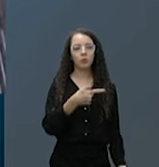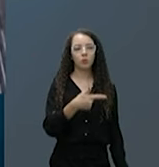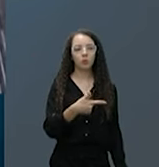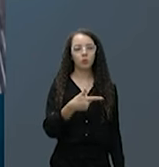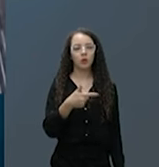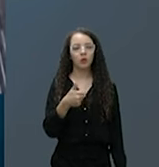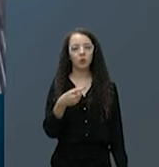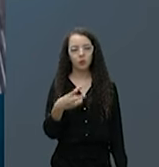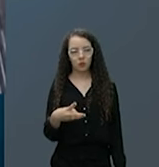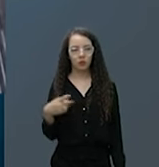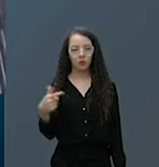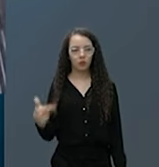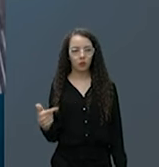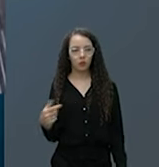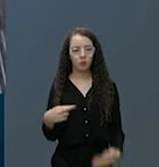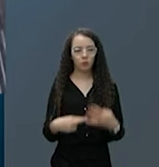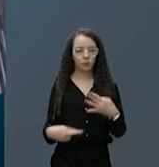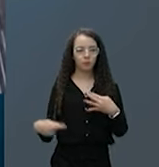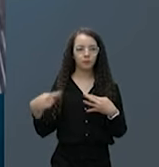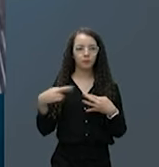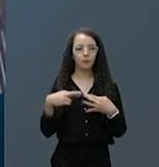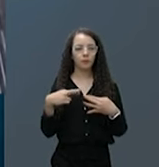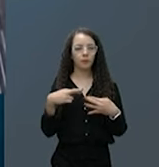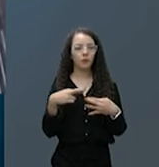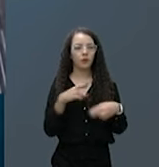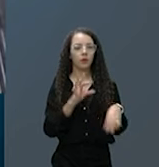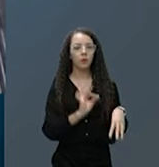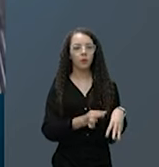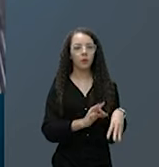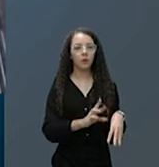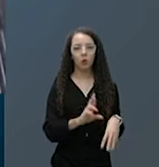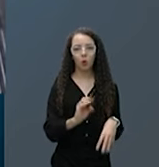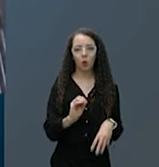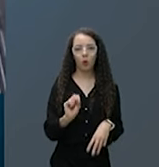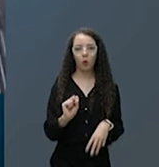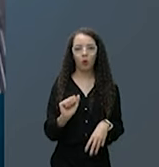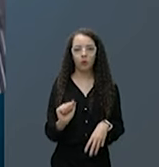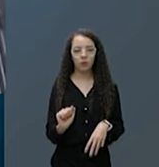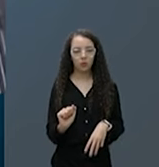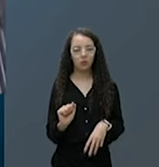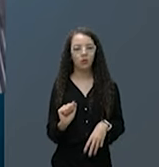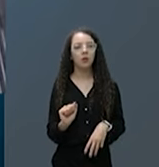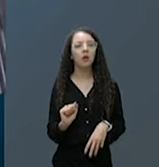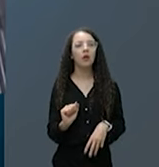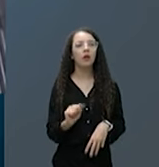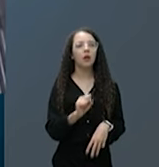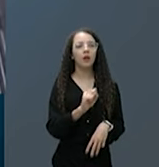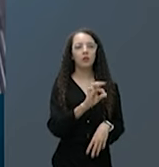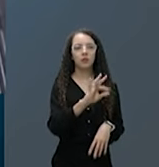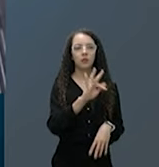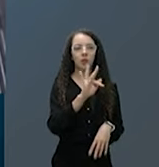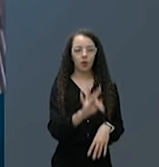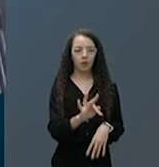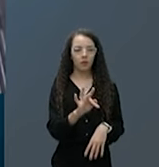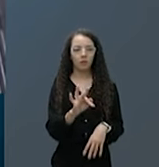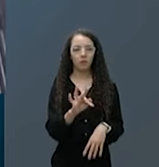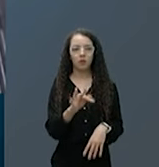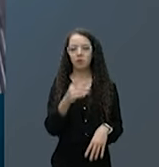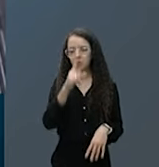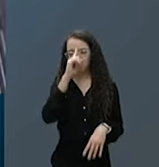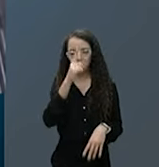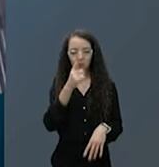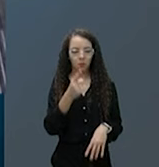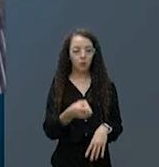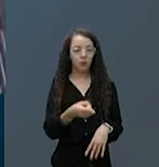sobre Estado. Sua Excelência Ministra Rosa Weber, no exercício da presidência do Supremo Tribunal Federal, não determinou o imediato